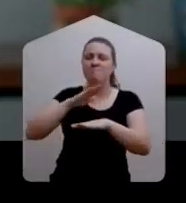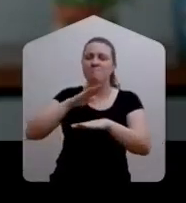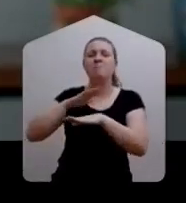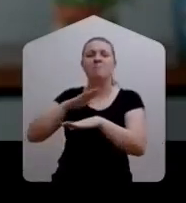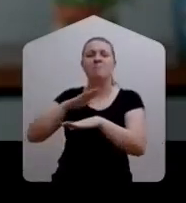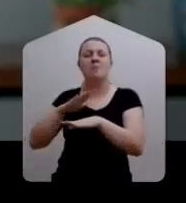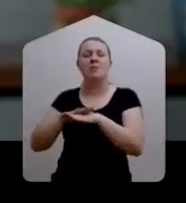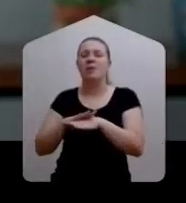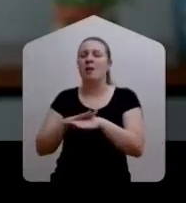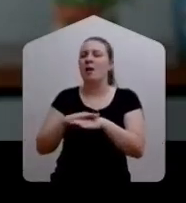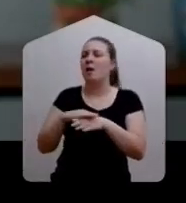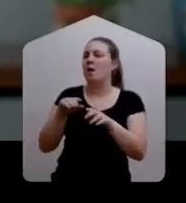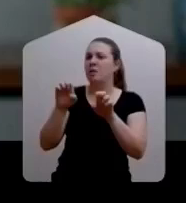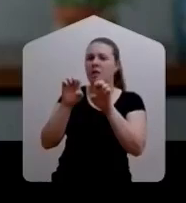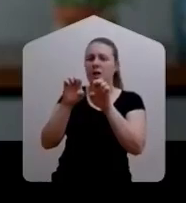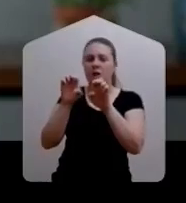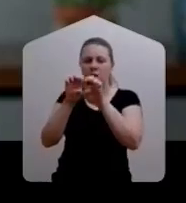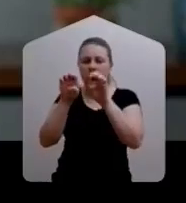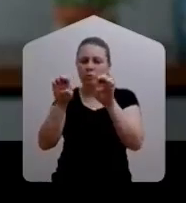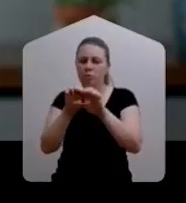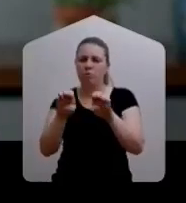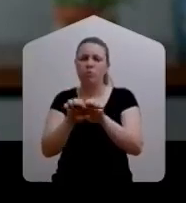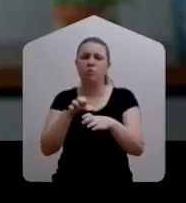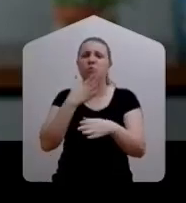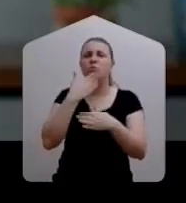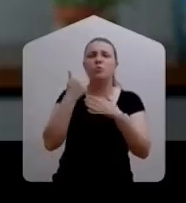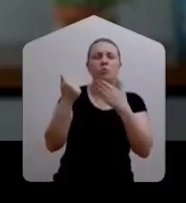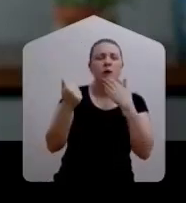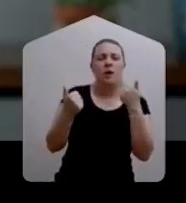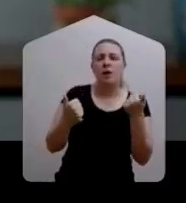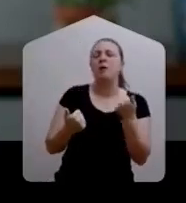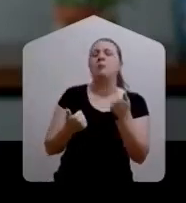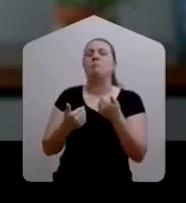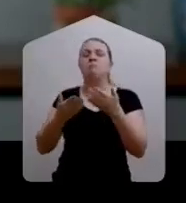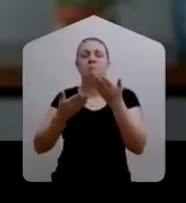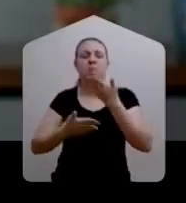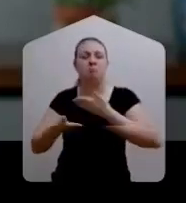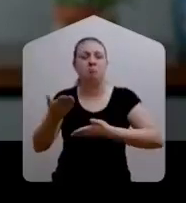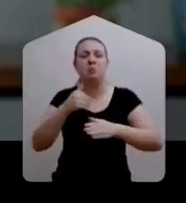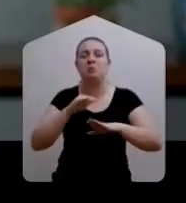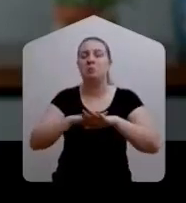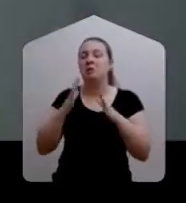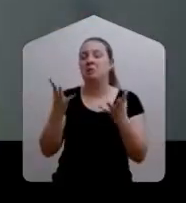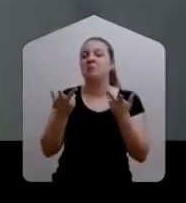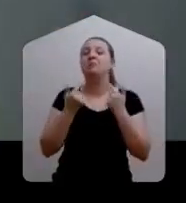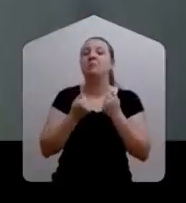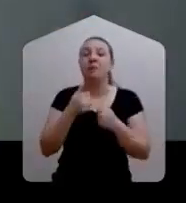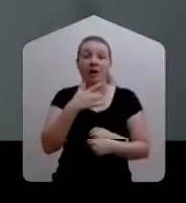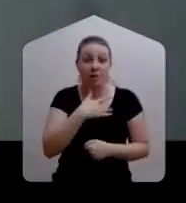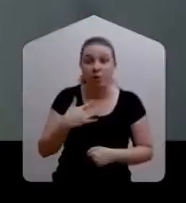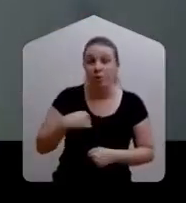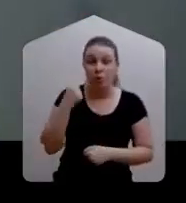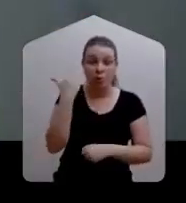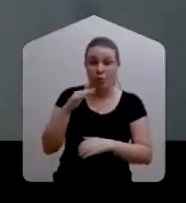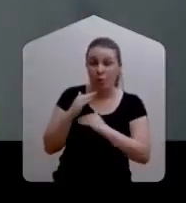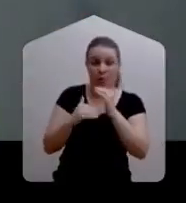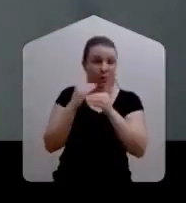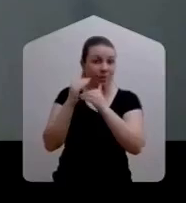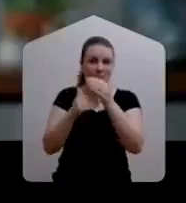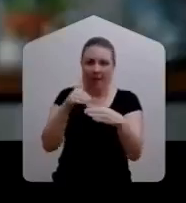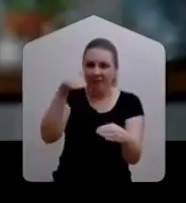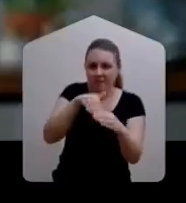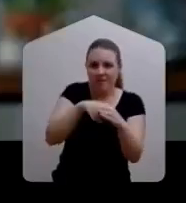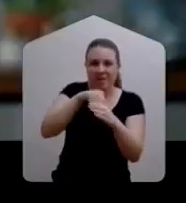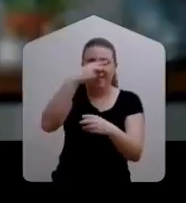mais oferecer estruturas melhores e com atendimento de mais qualidade. Para a saúde continuar